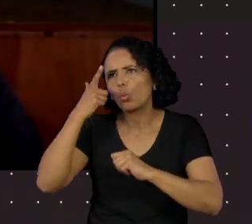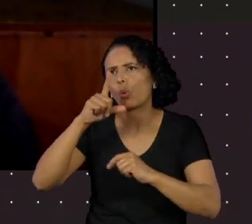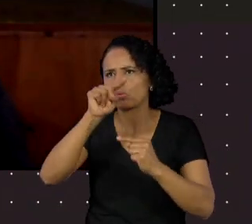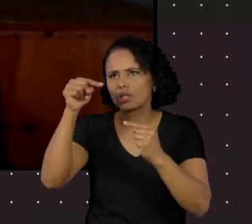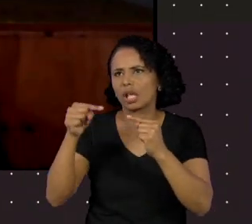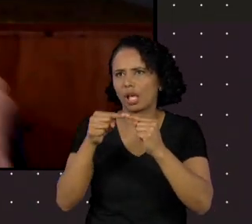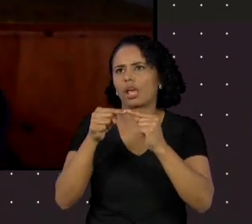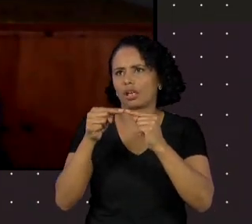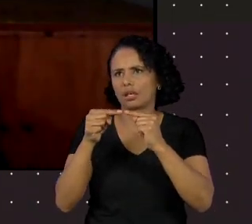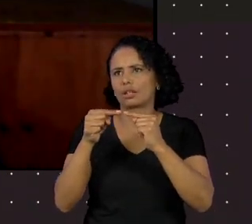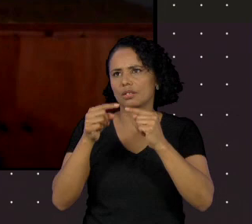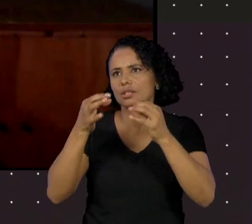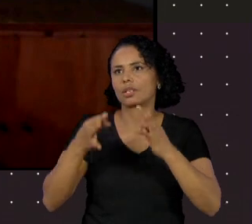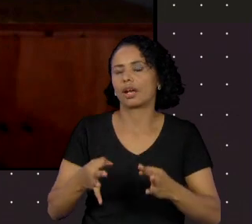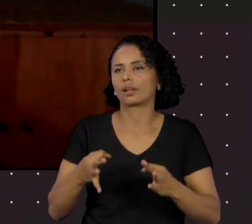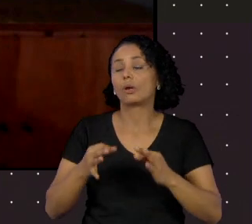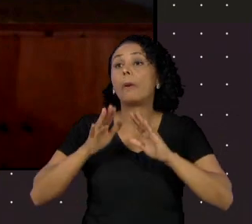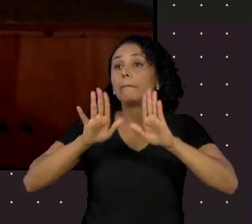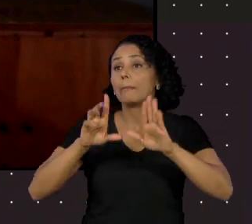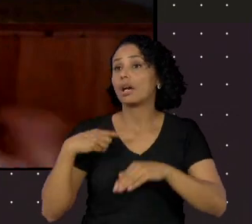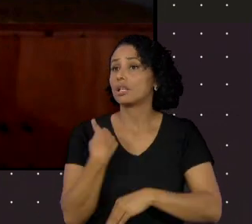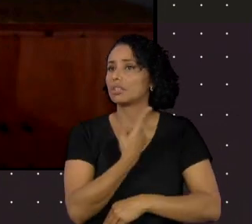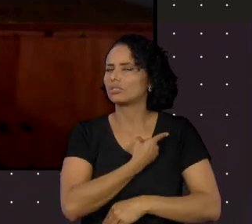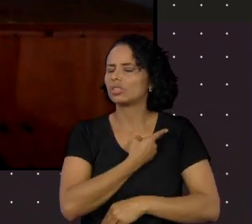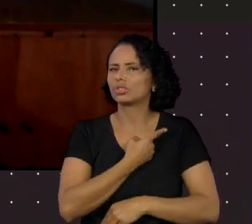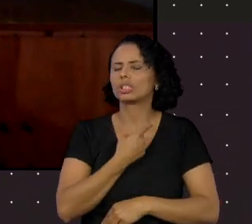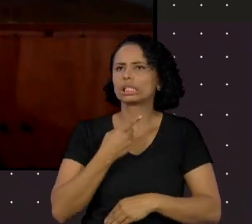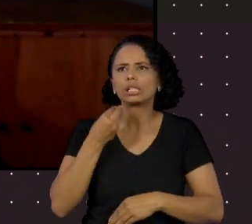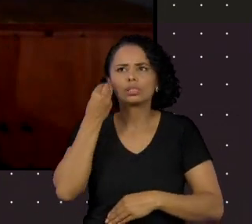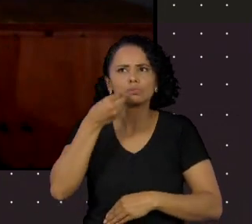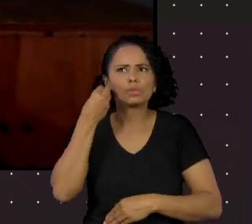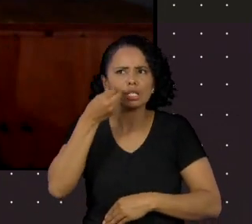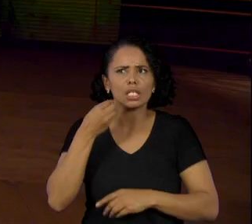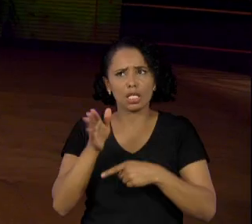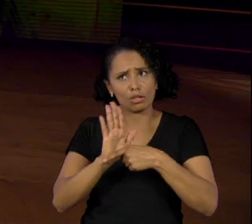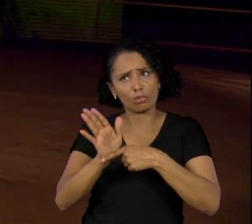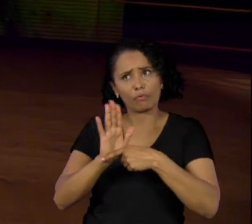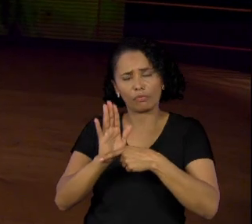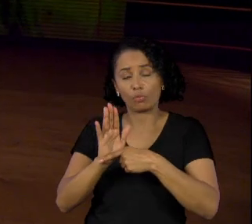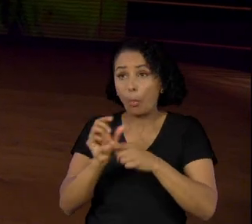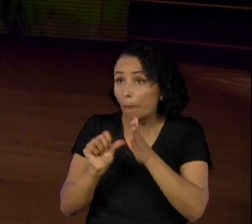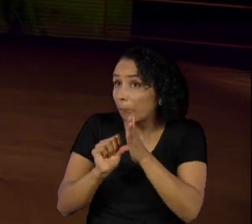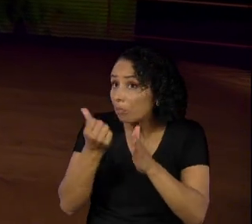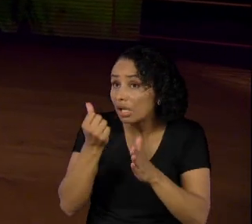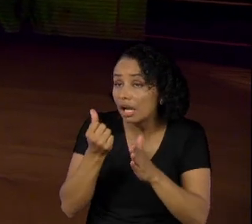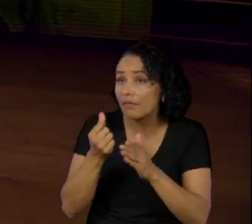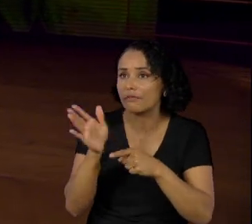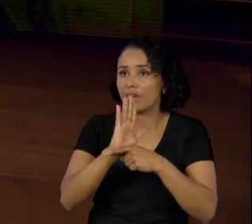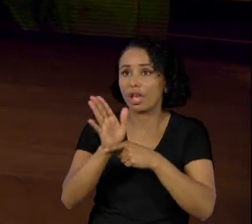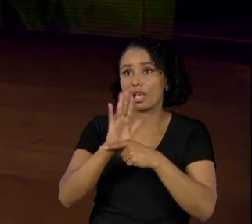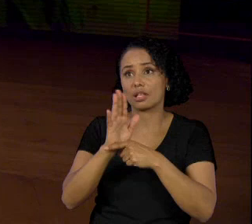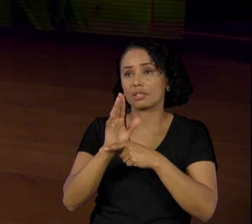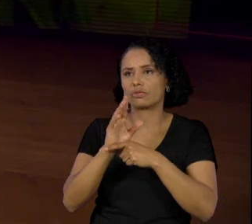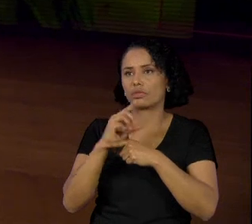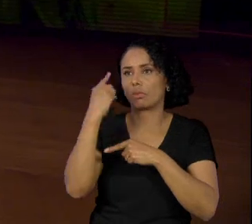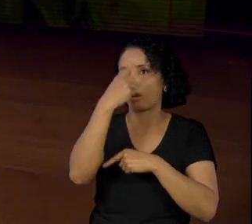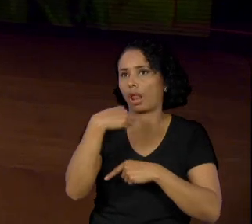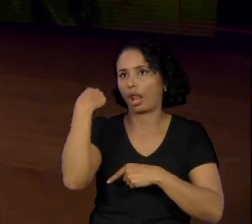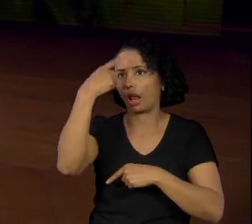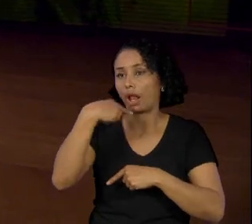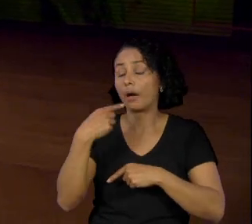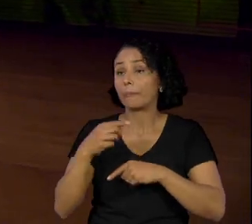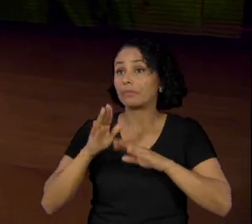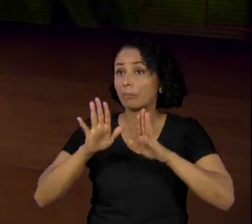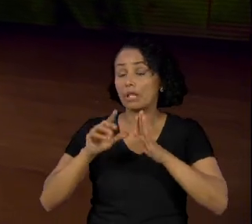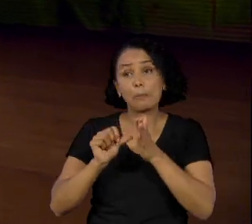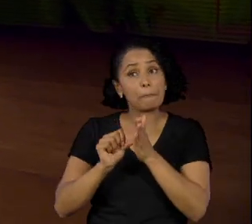uma experiência nesse filme, foi o primeiro longa que eu fiz, e a gente foi filmar fora do país. A